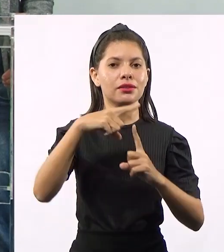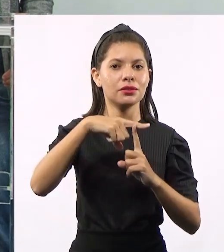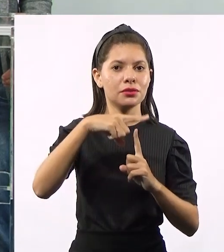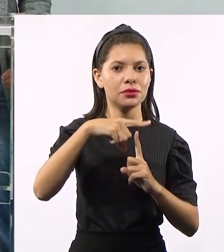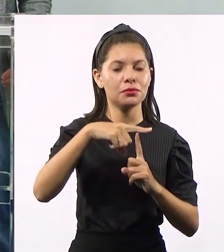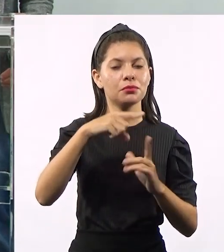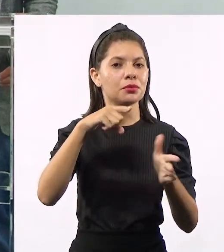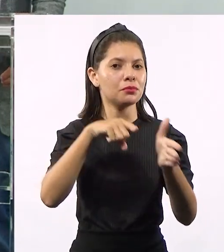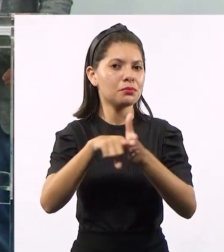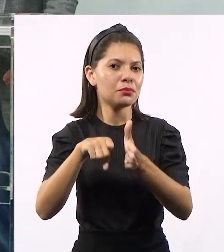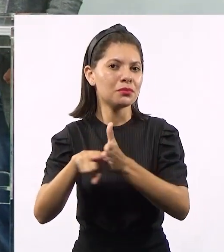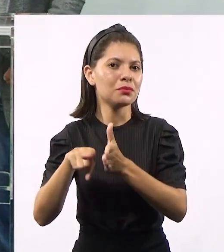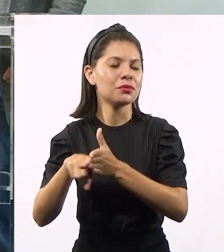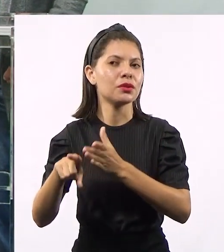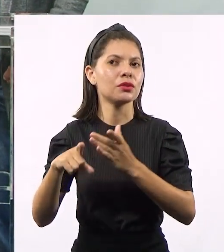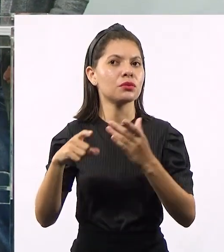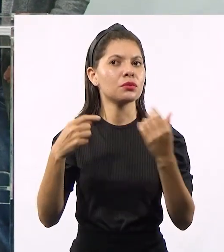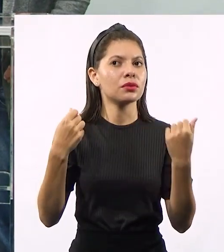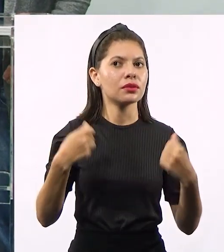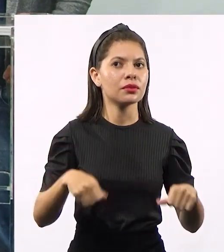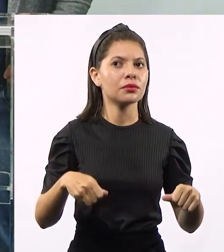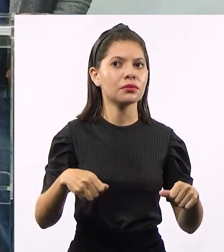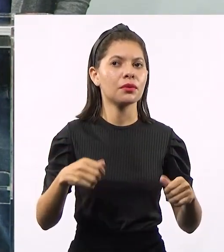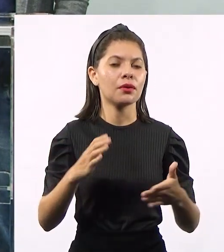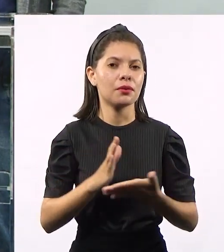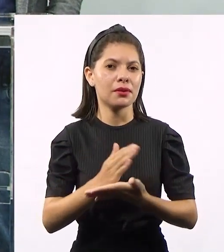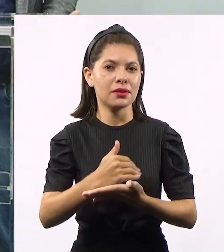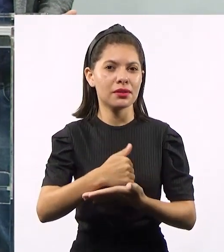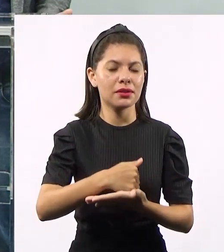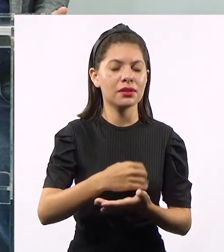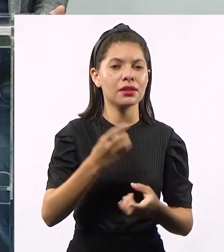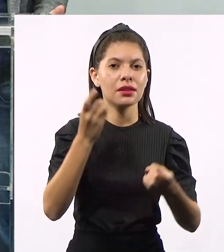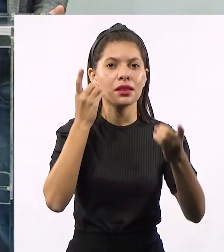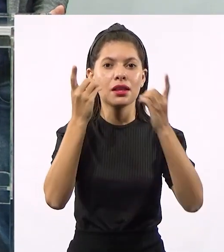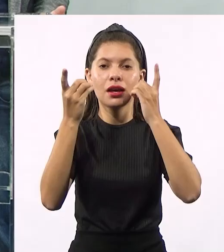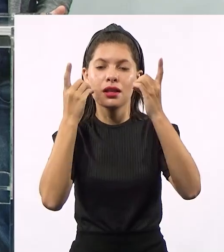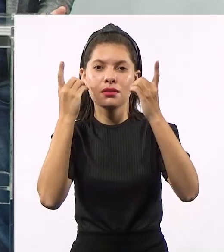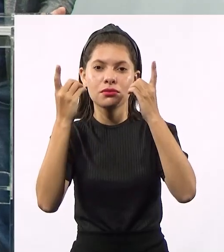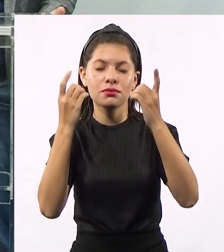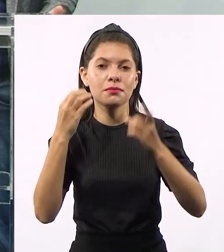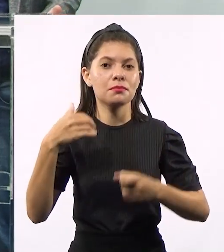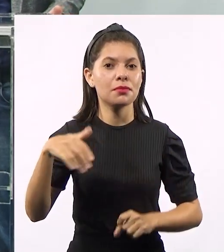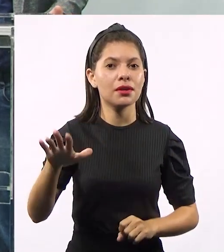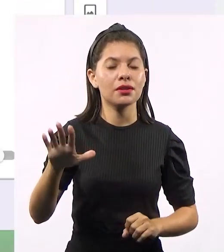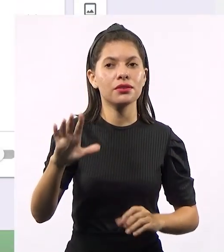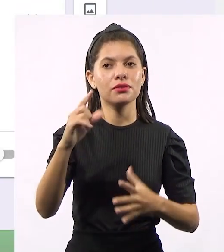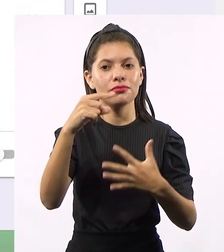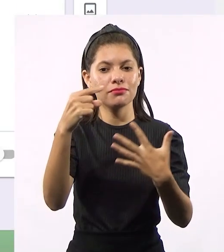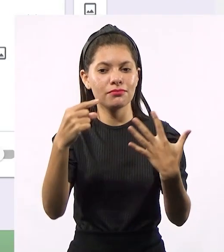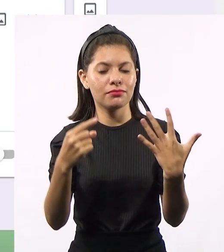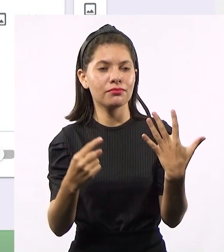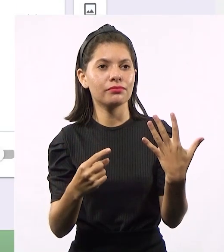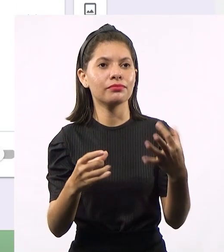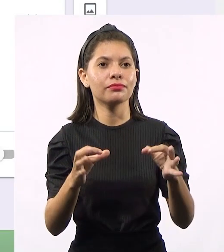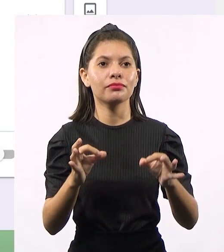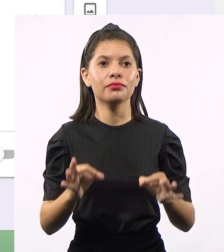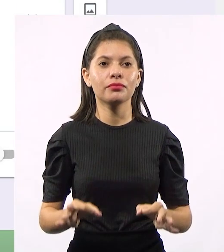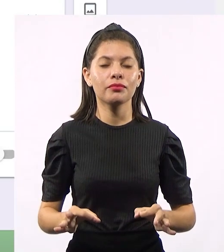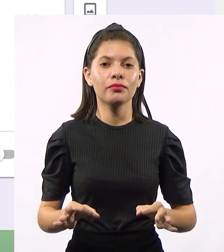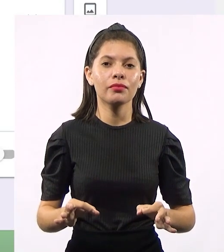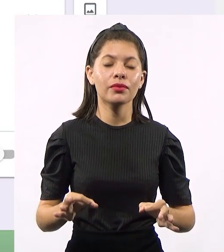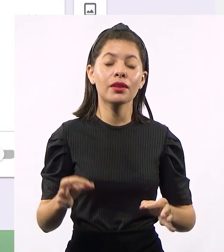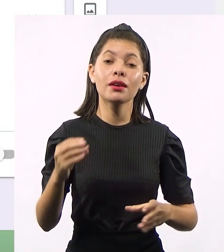permite a coleta de dados com mais de uma alternativa sendo marcada. Certo? Vamos inserir mais uma